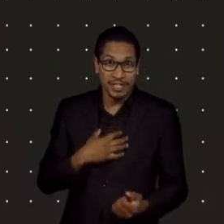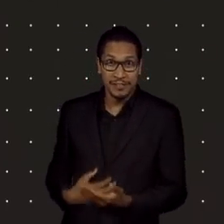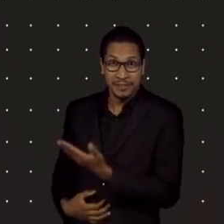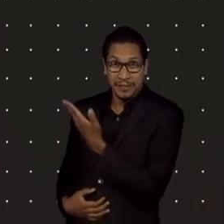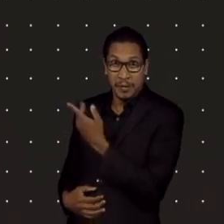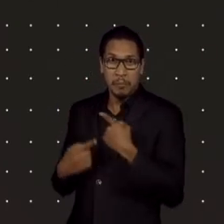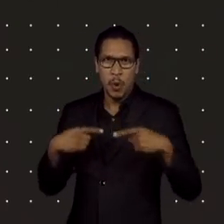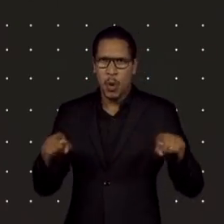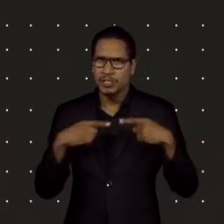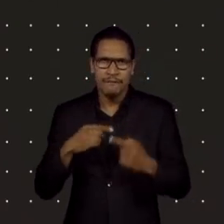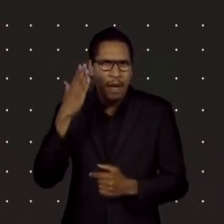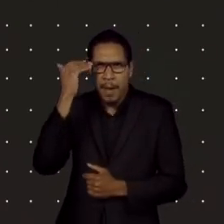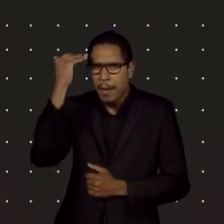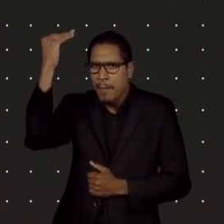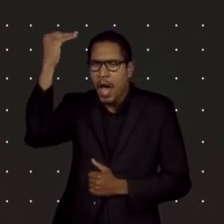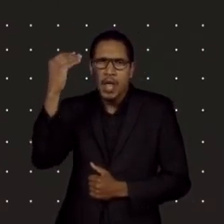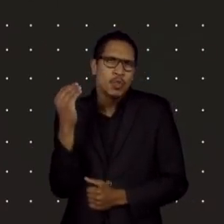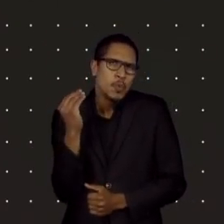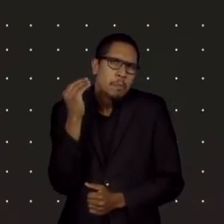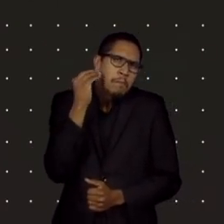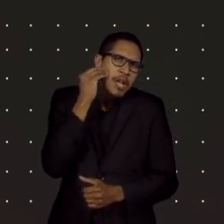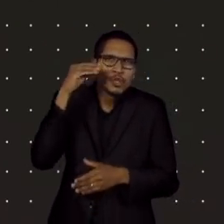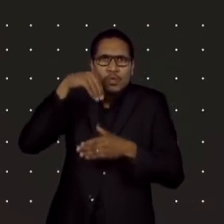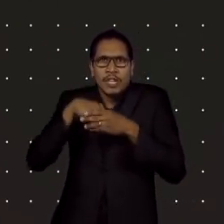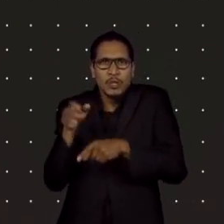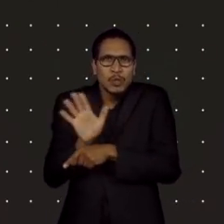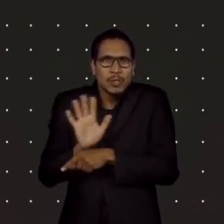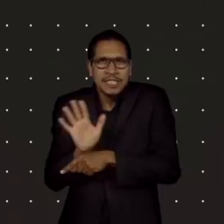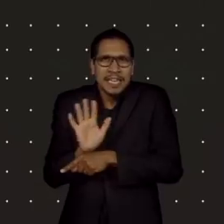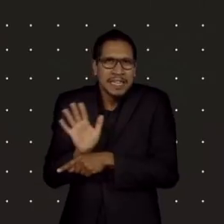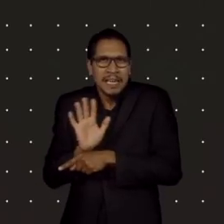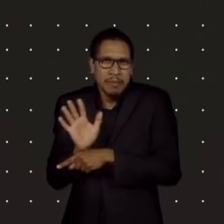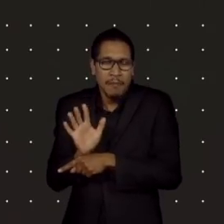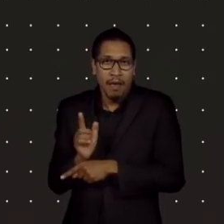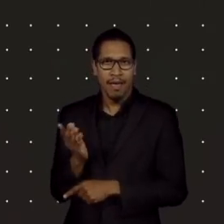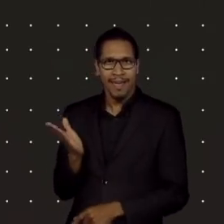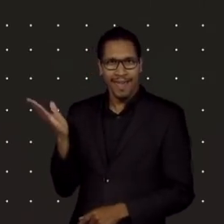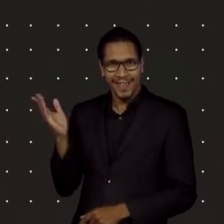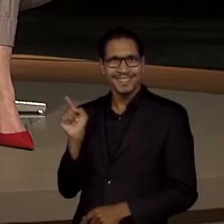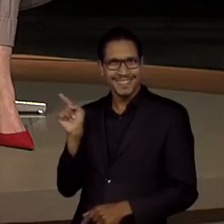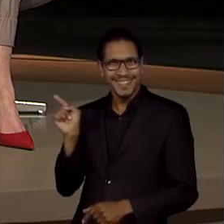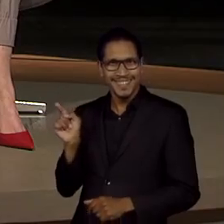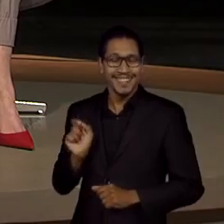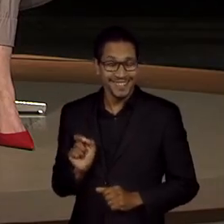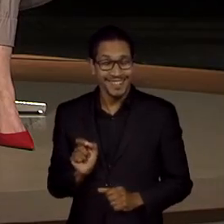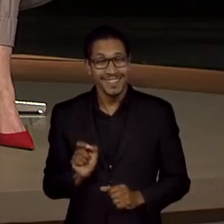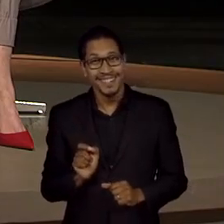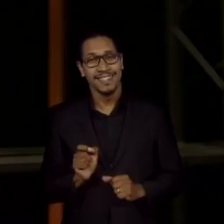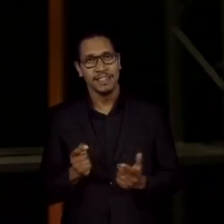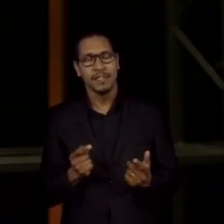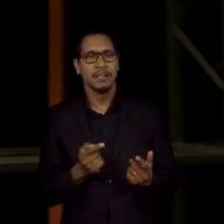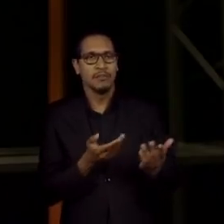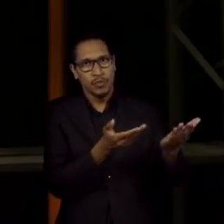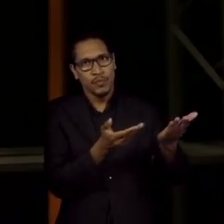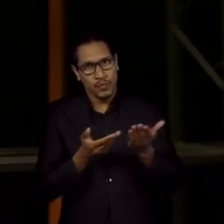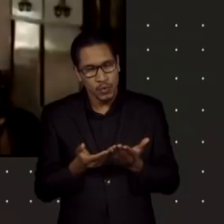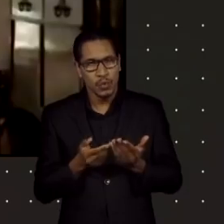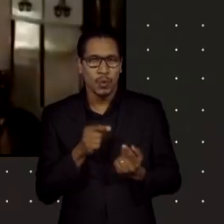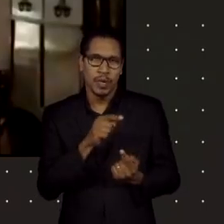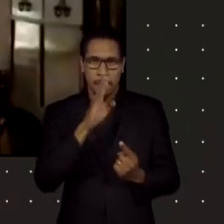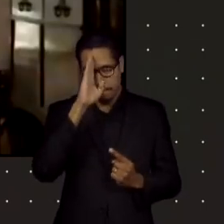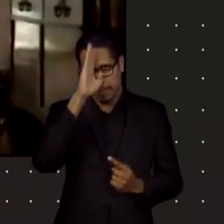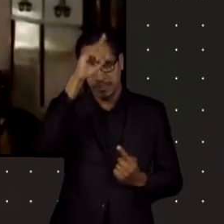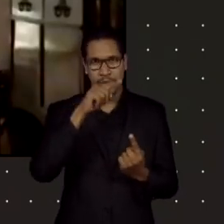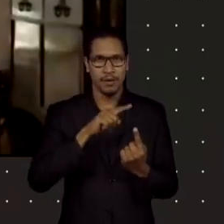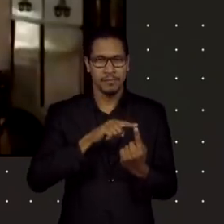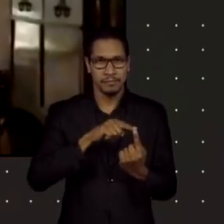foi convidado, foi requisitado para apresentar o programa, o nosso primeiro âncora, né? E